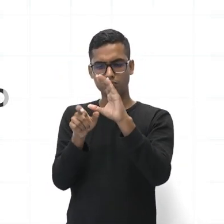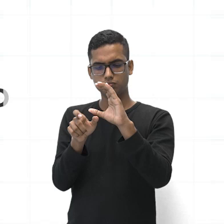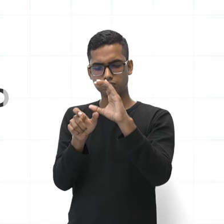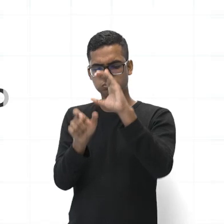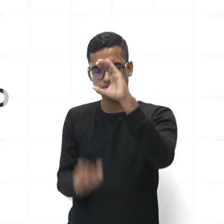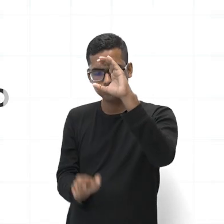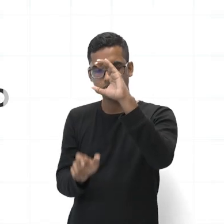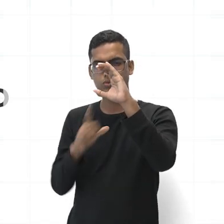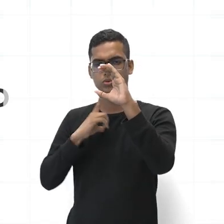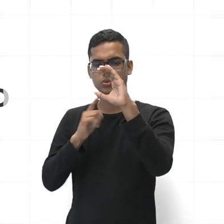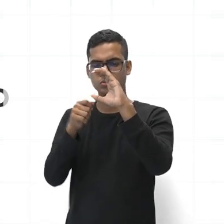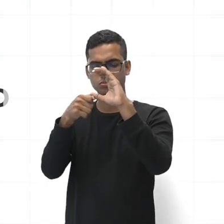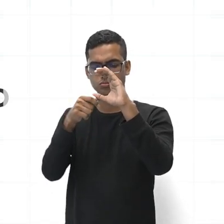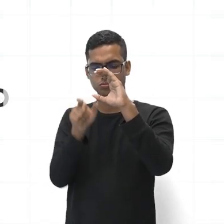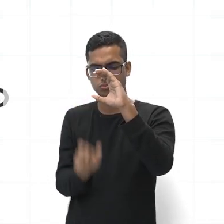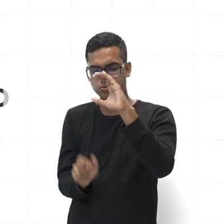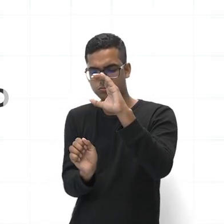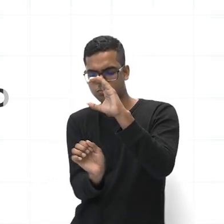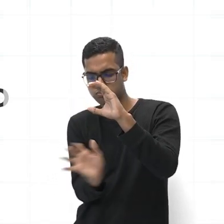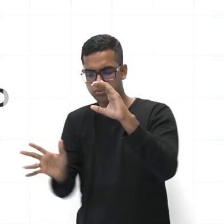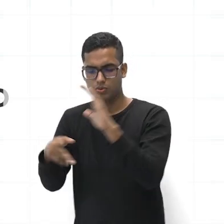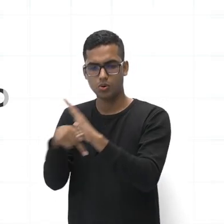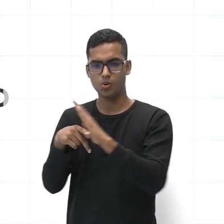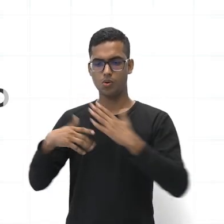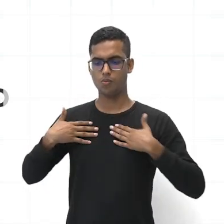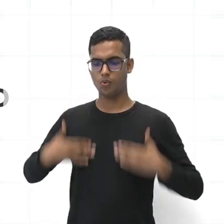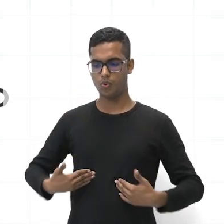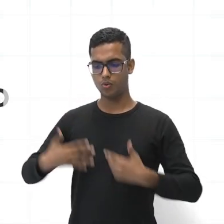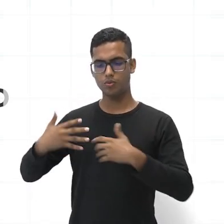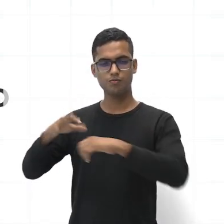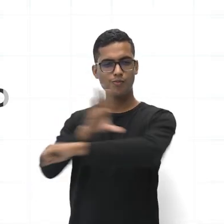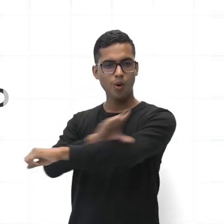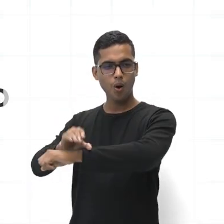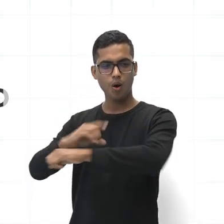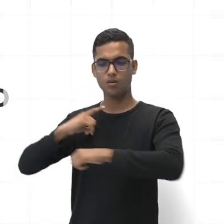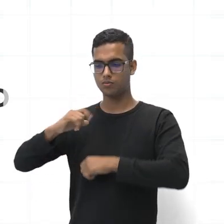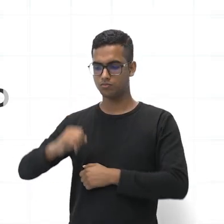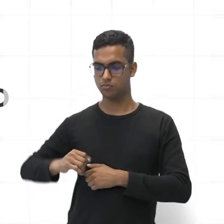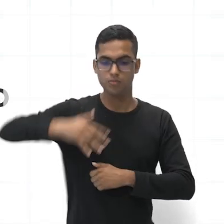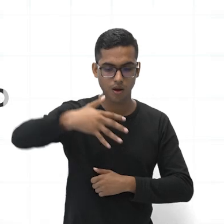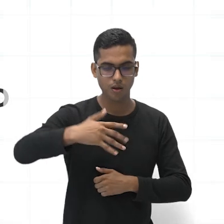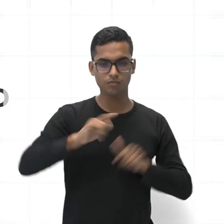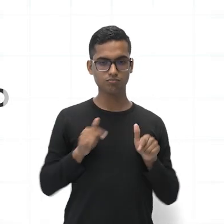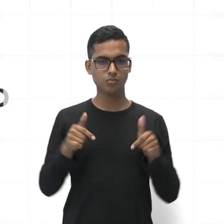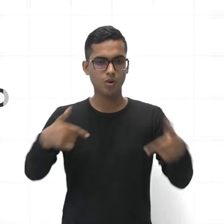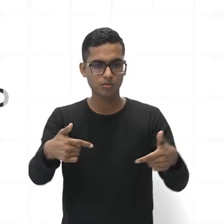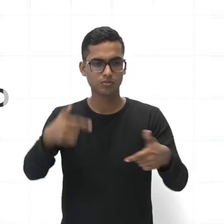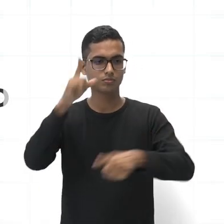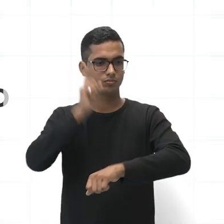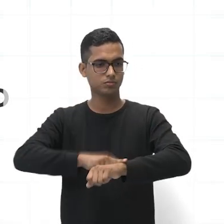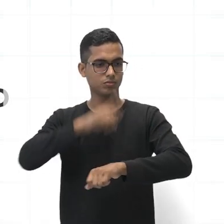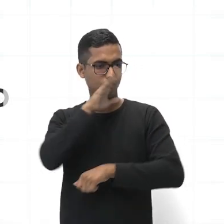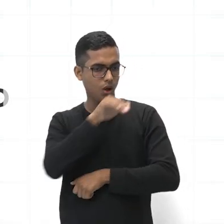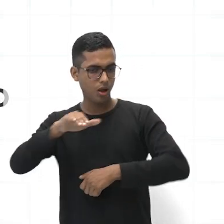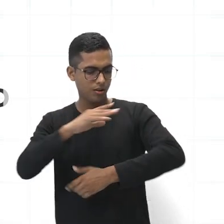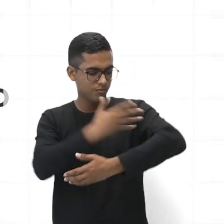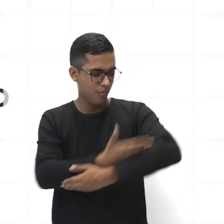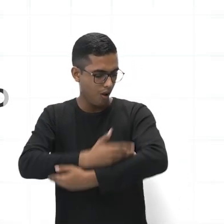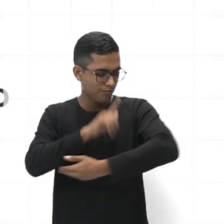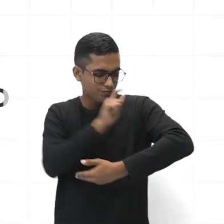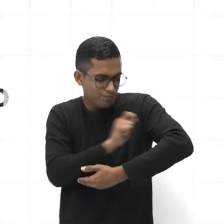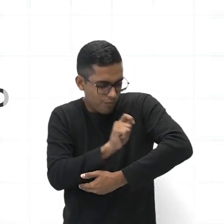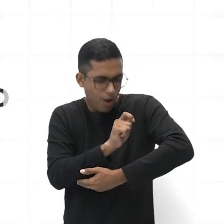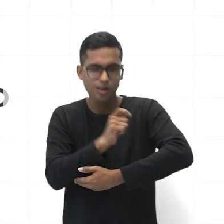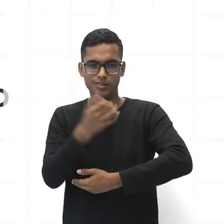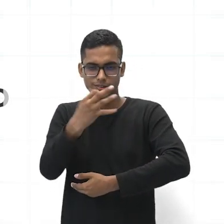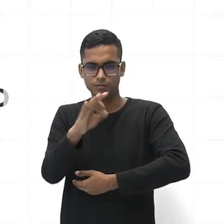e aí ela joga o comando para o músculo, fazendo esse gesto carinhoso com essa criança. Mas não para